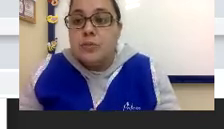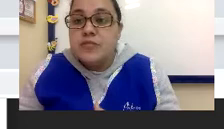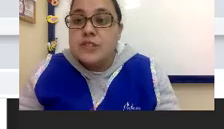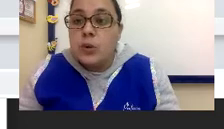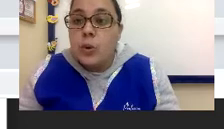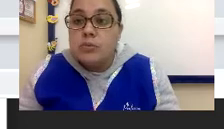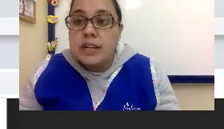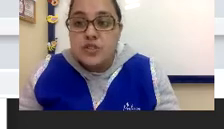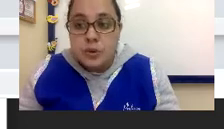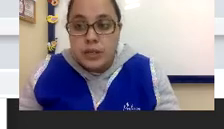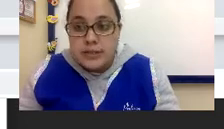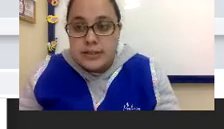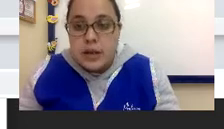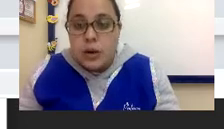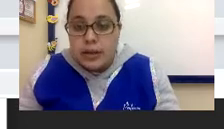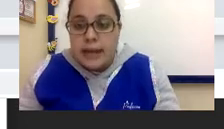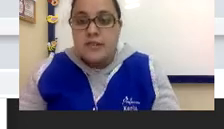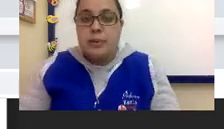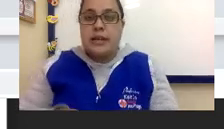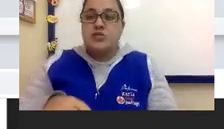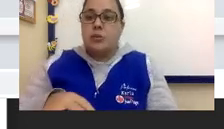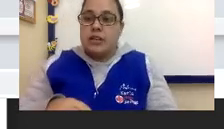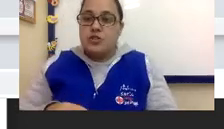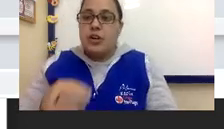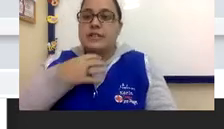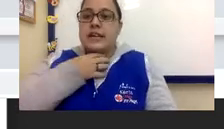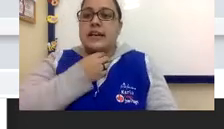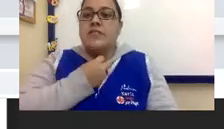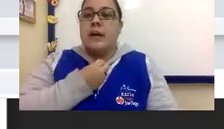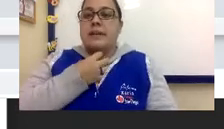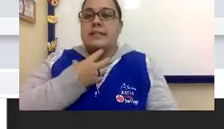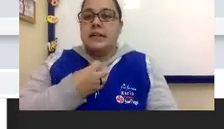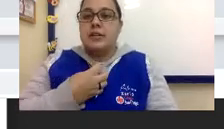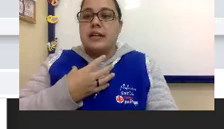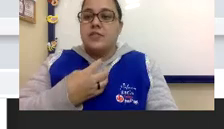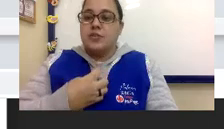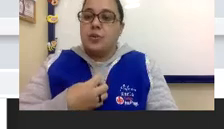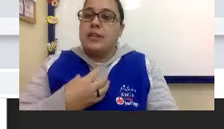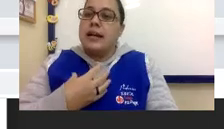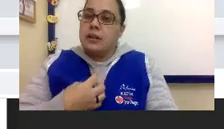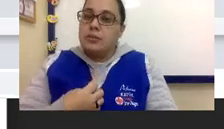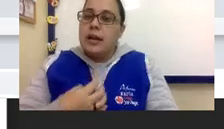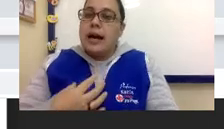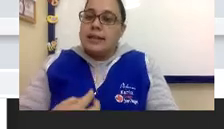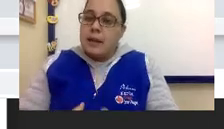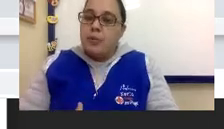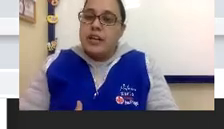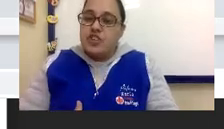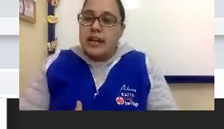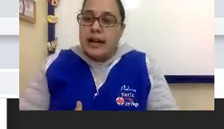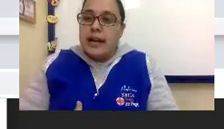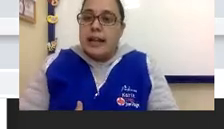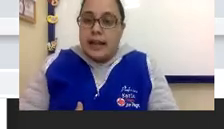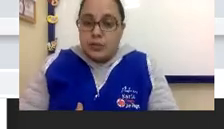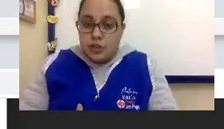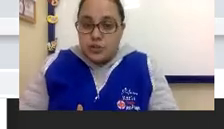involuntários, como se fossem contrações, ok? São pequenas contrações que vai passando e eles vão se contraindo até poder